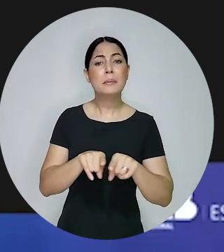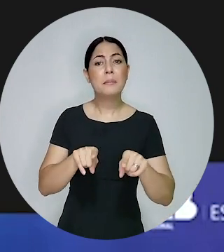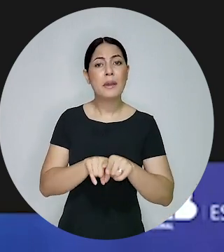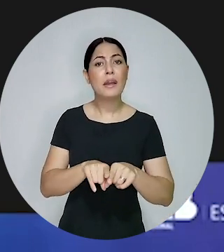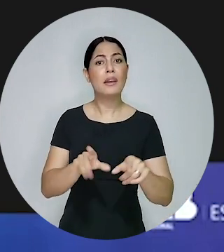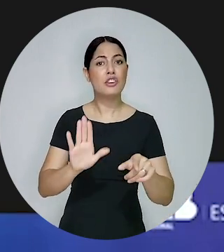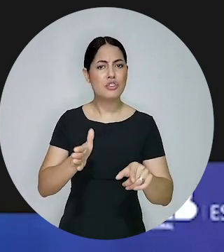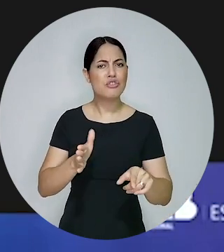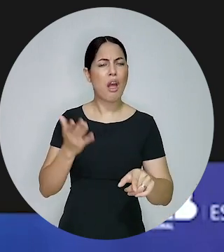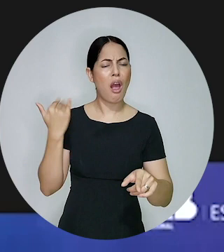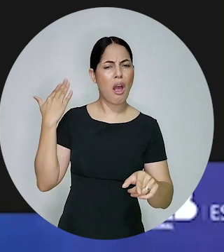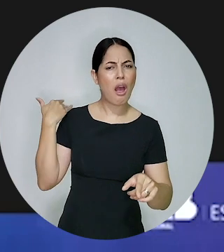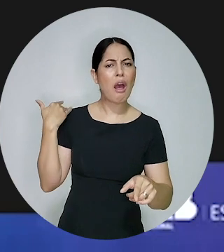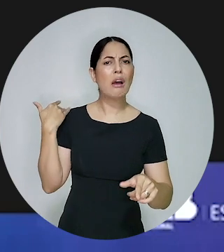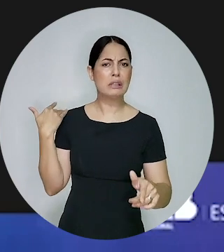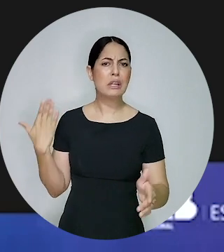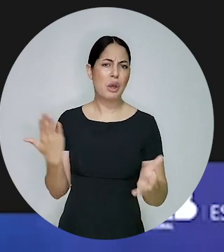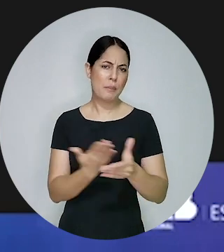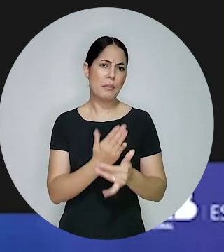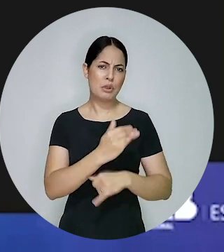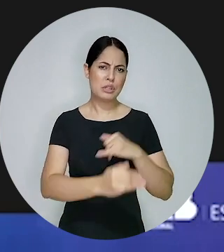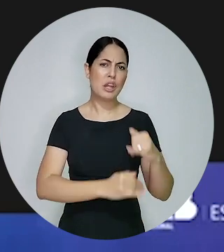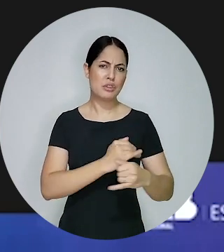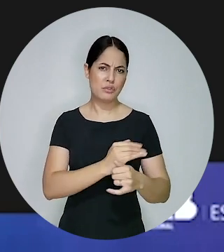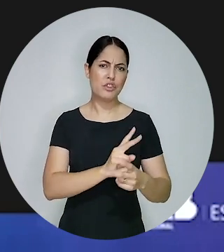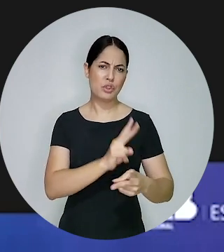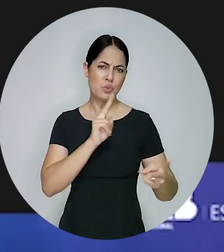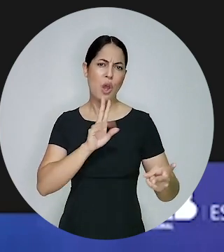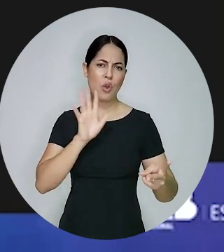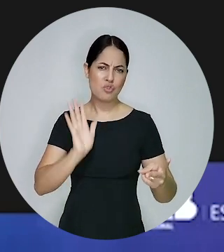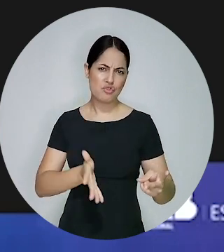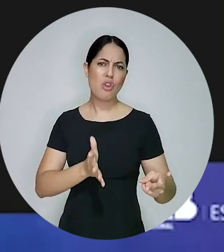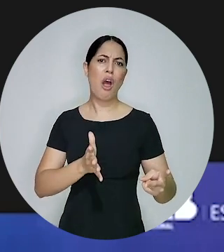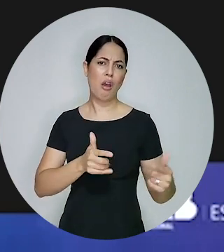sendo aplicado há algum tempo,